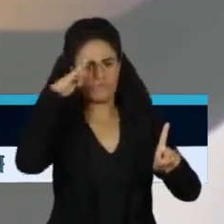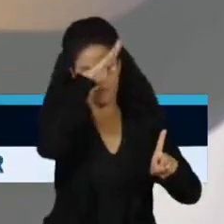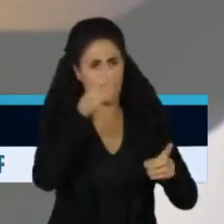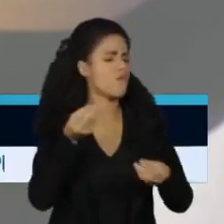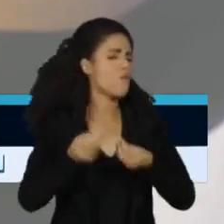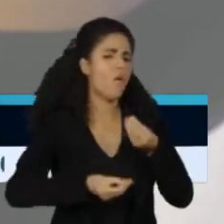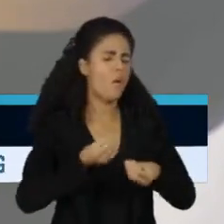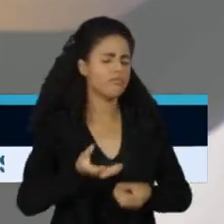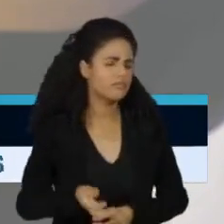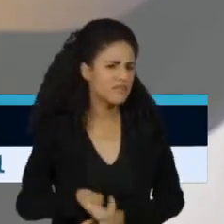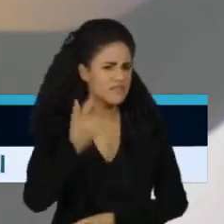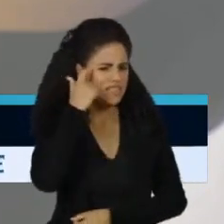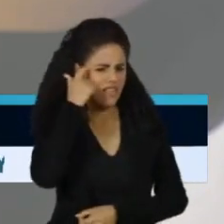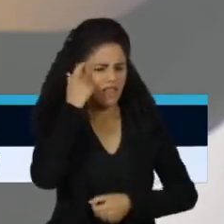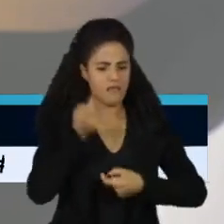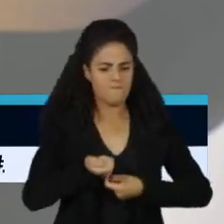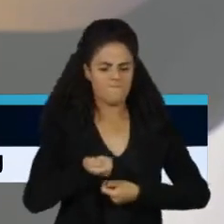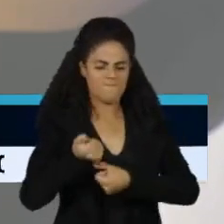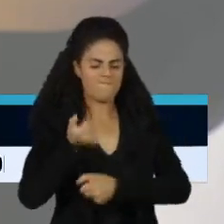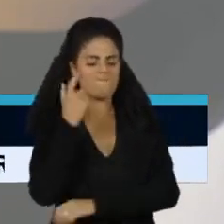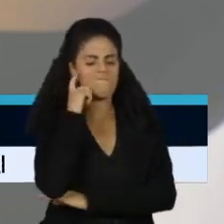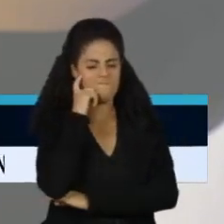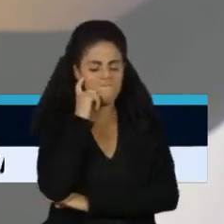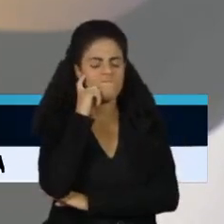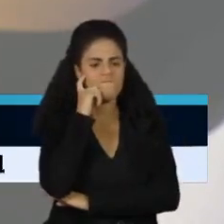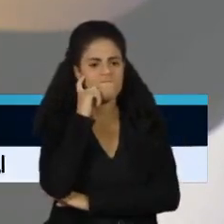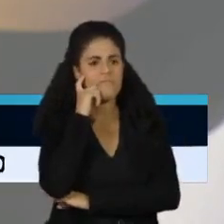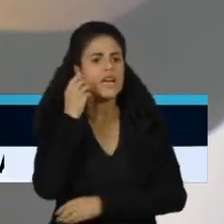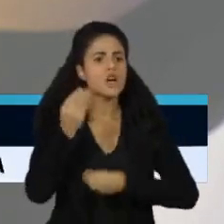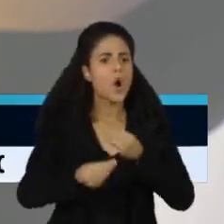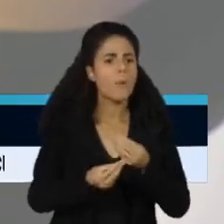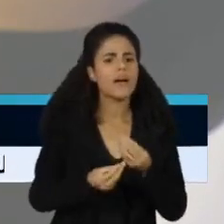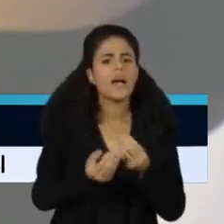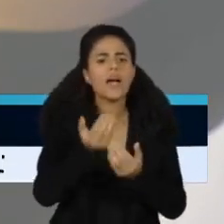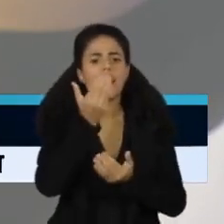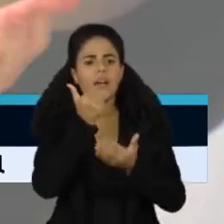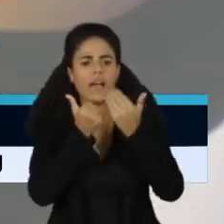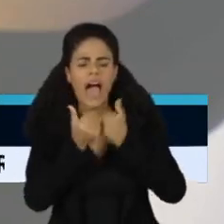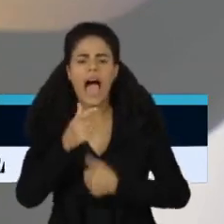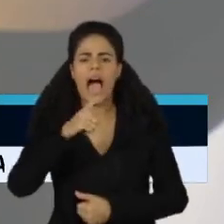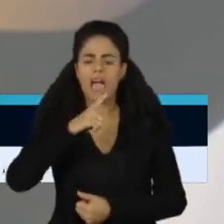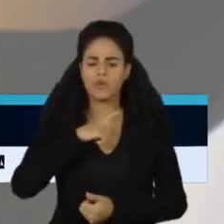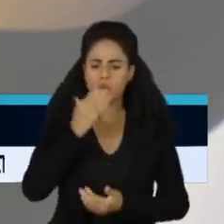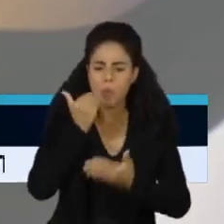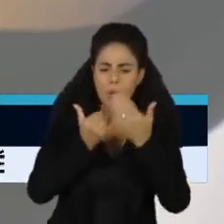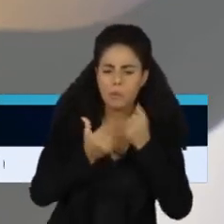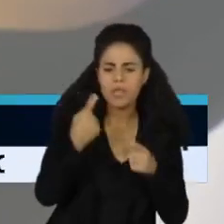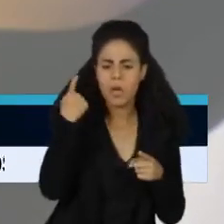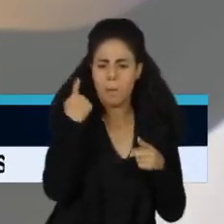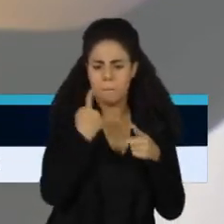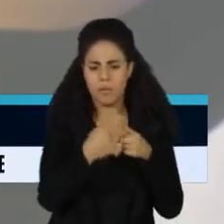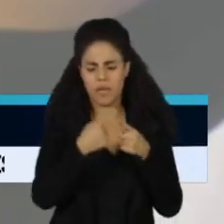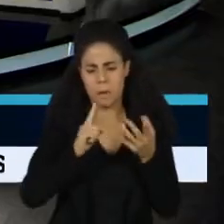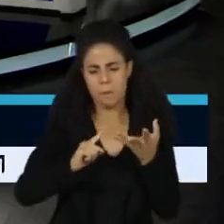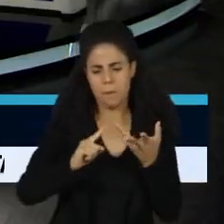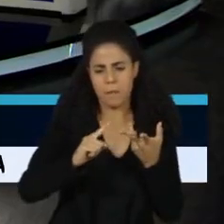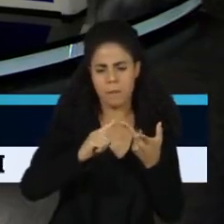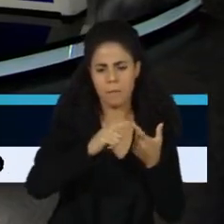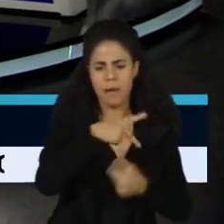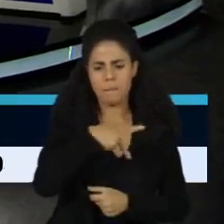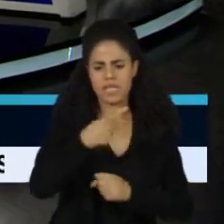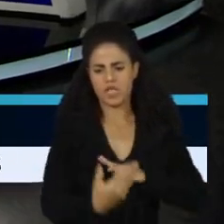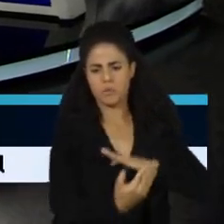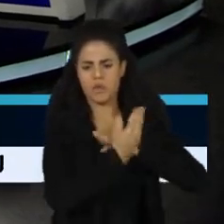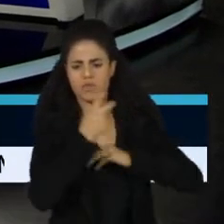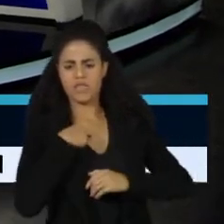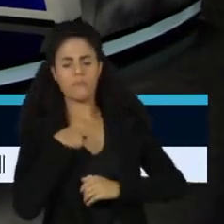nas pessoas esse auxílio, essas pessoas comam, simplesmente isso, independente da inflação ou de qualquer outra coisa, ele